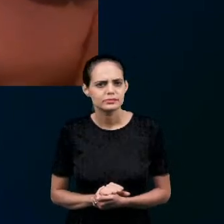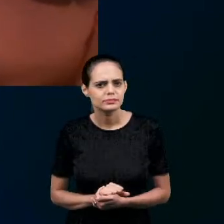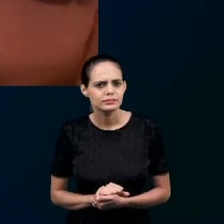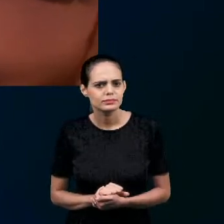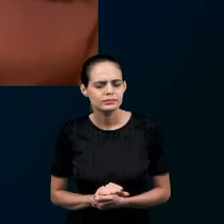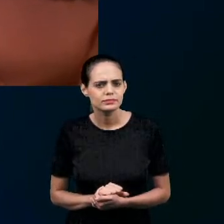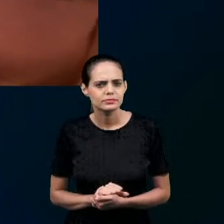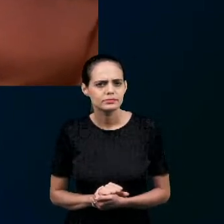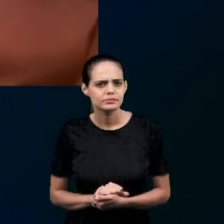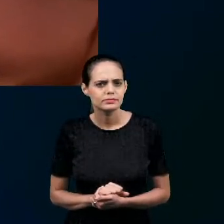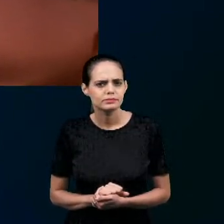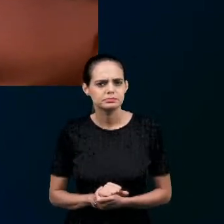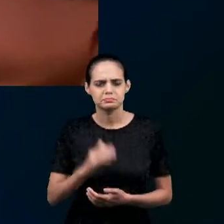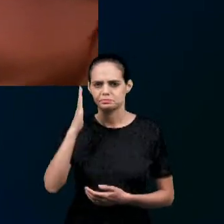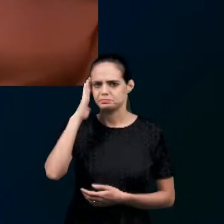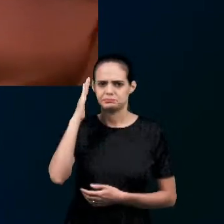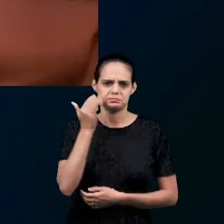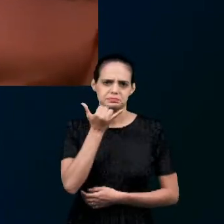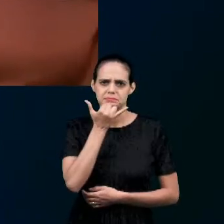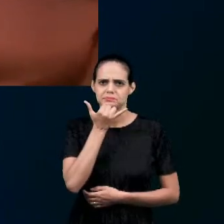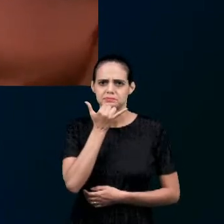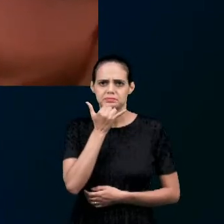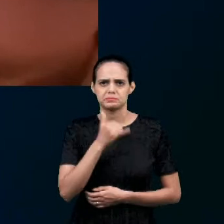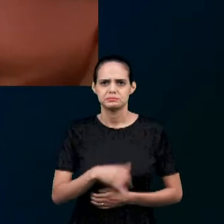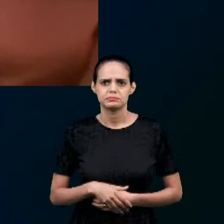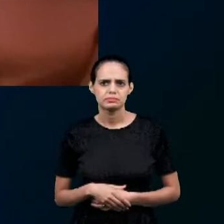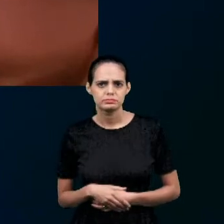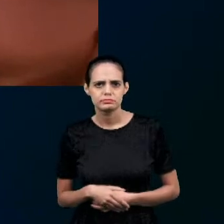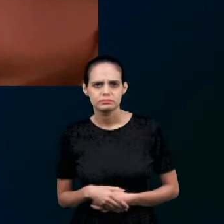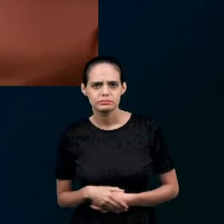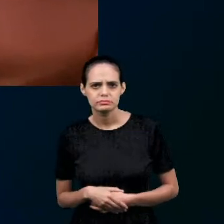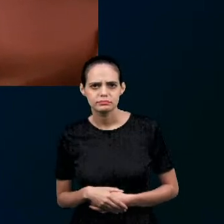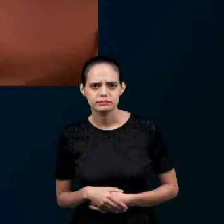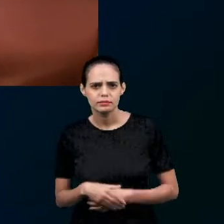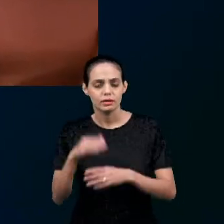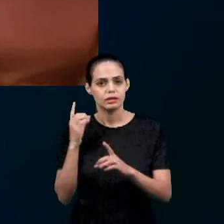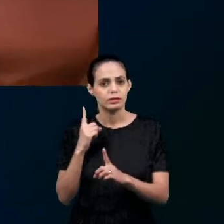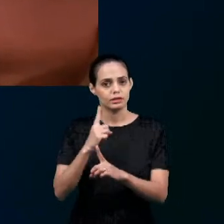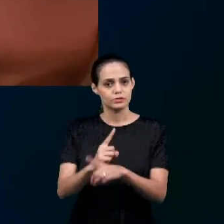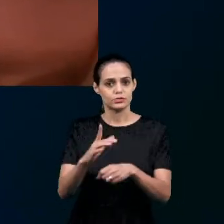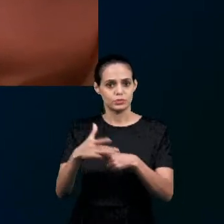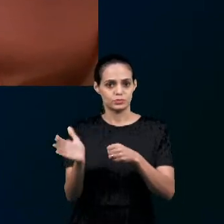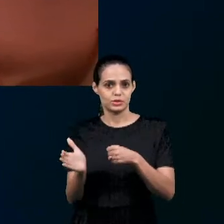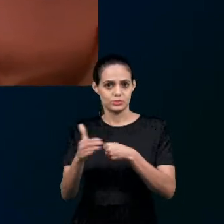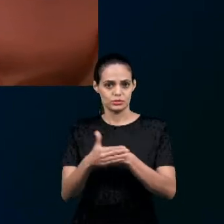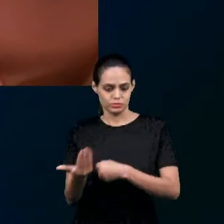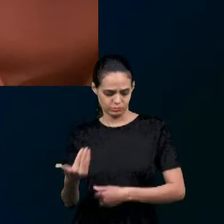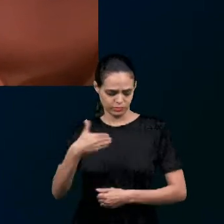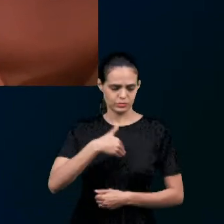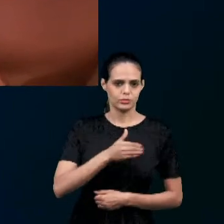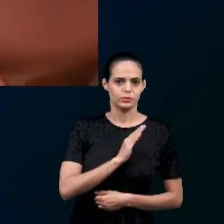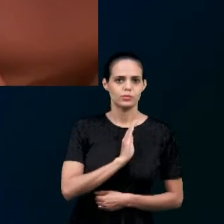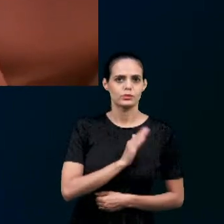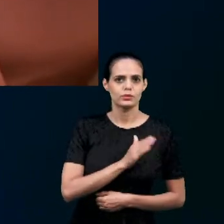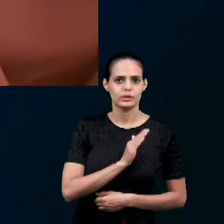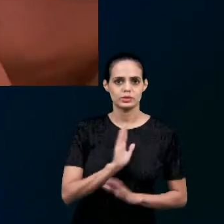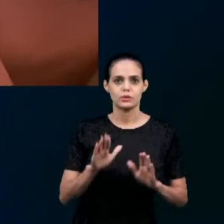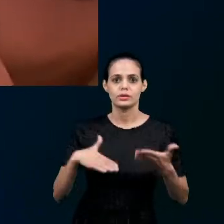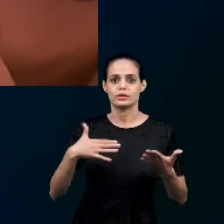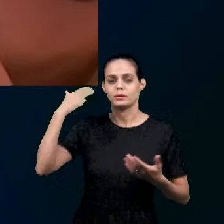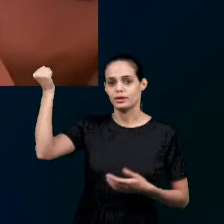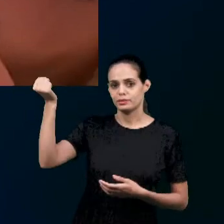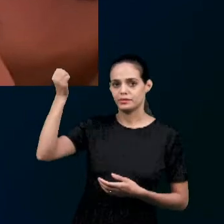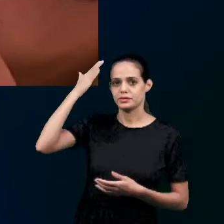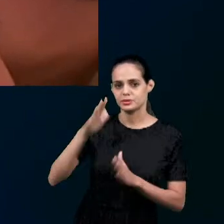Jesus. Ele achou o tesouro e o guardou no seu coração, ou seja, achou a revelação da palavra